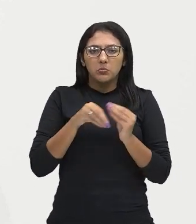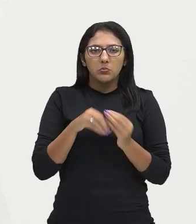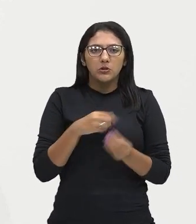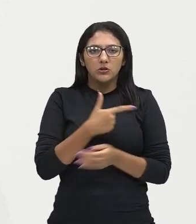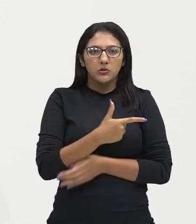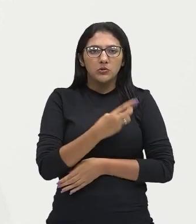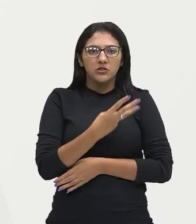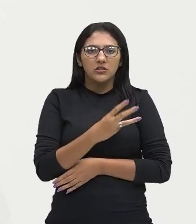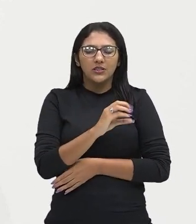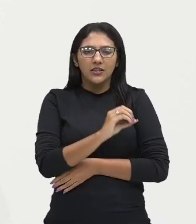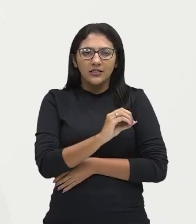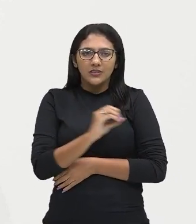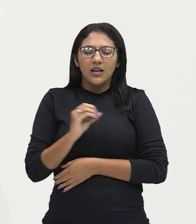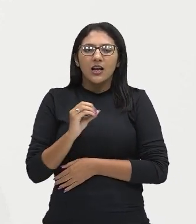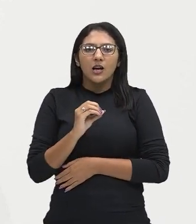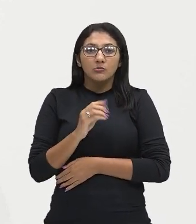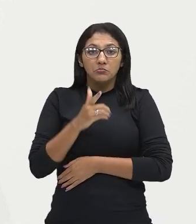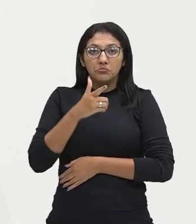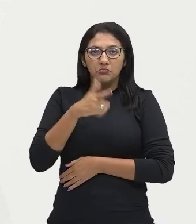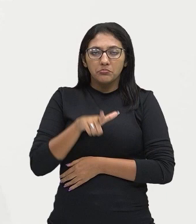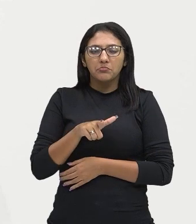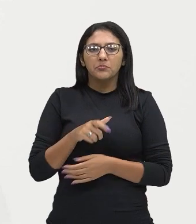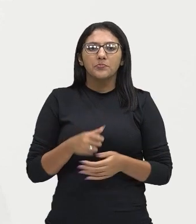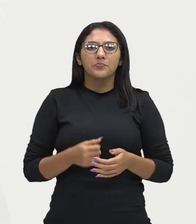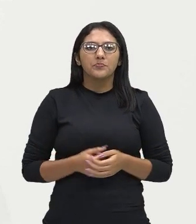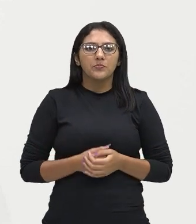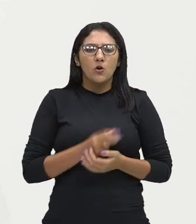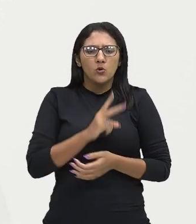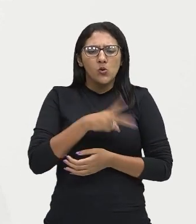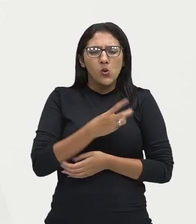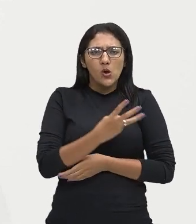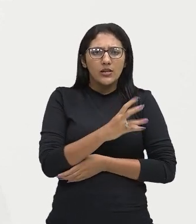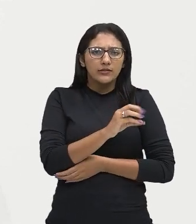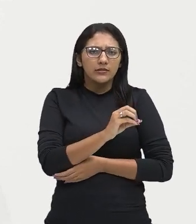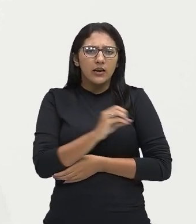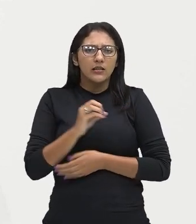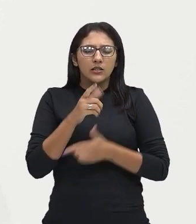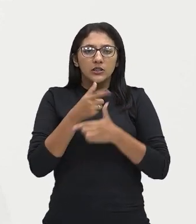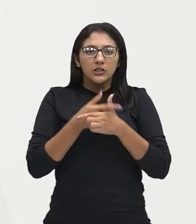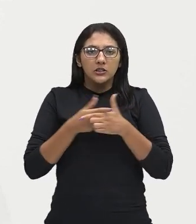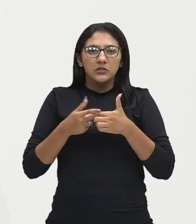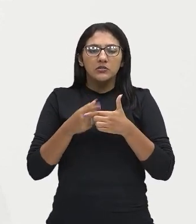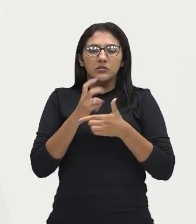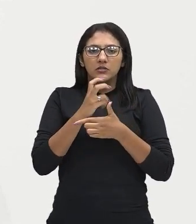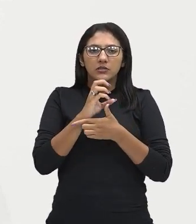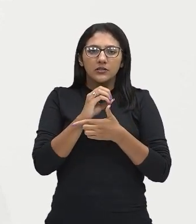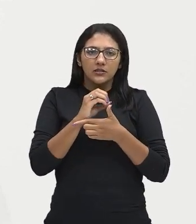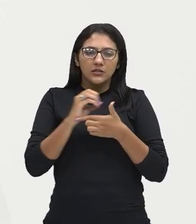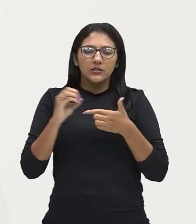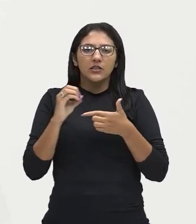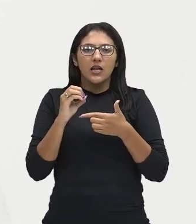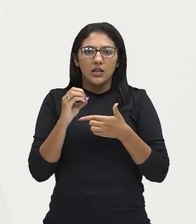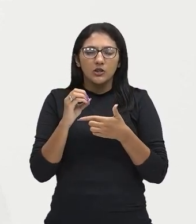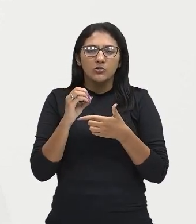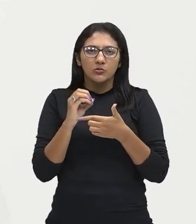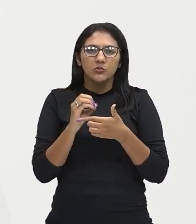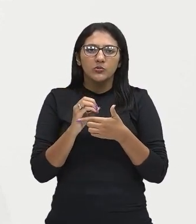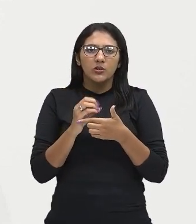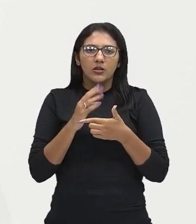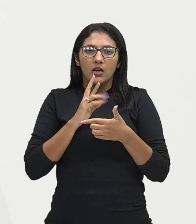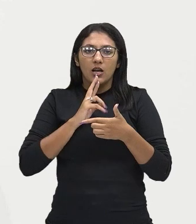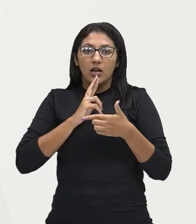continua a divisão, tá legal? 2.300 dividido para 500 é 4, porque 4 vezes 500 vai